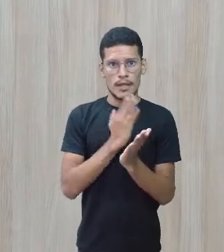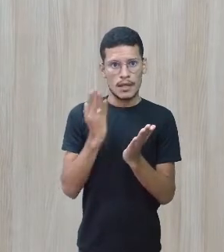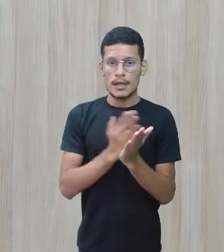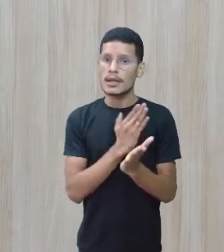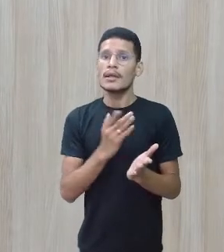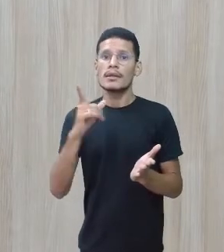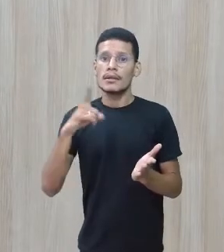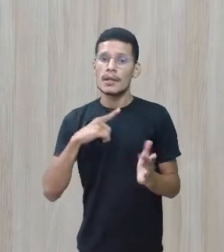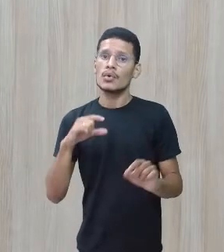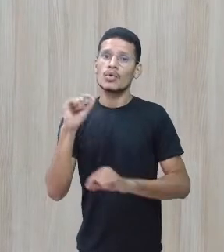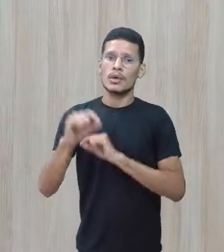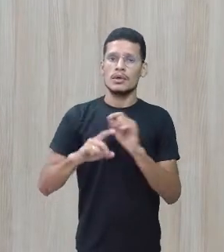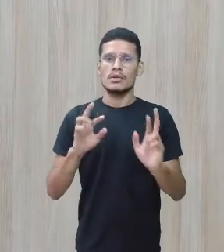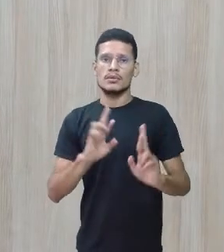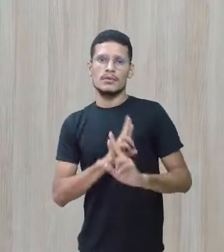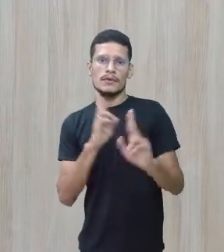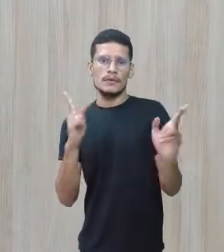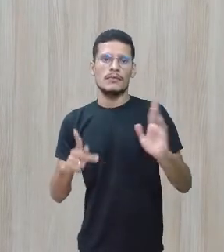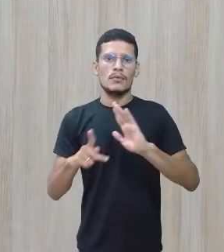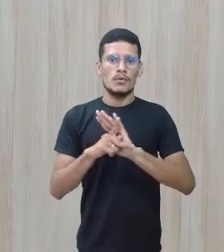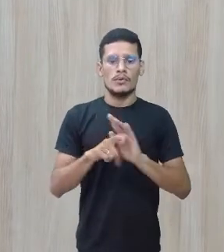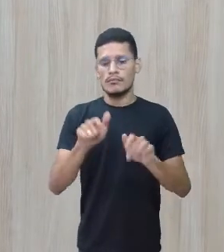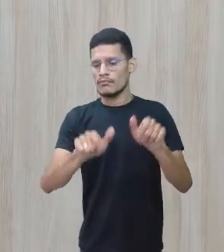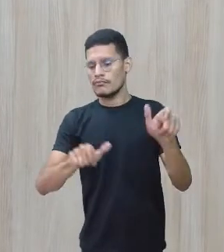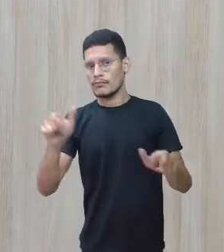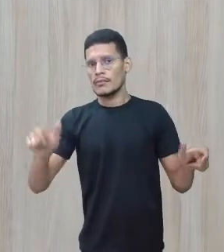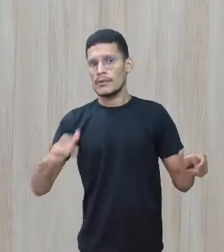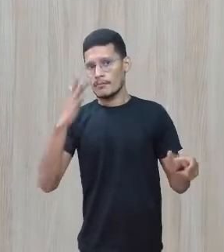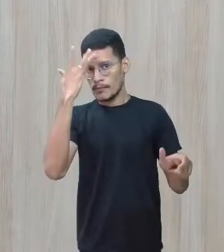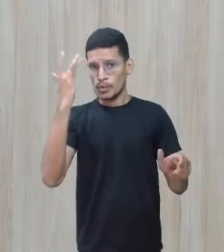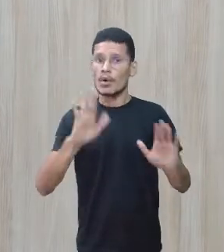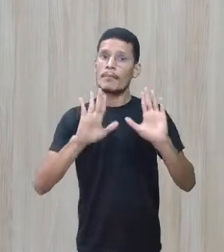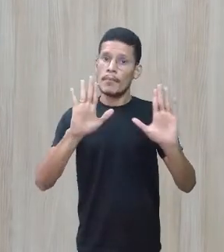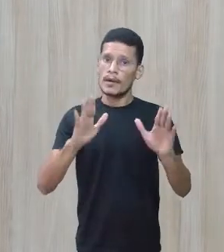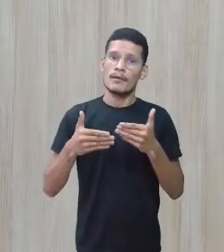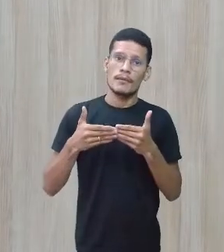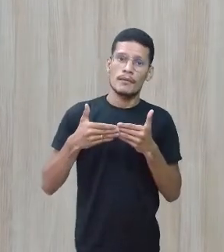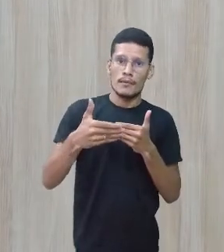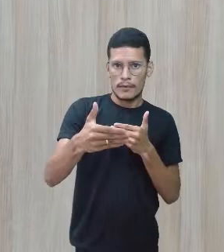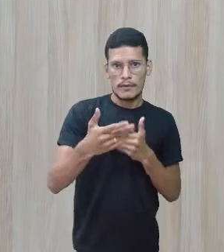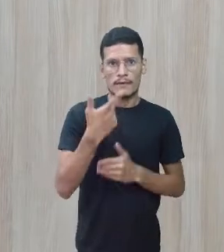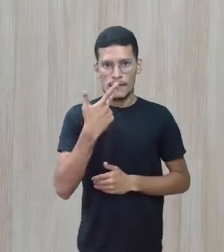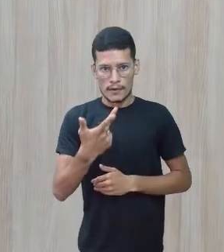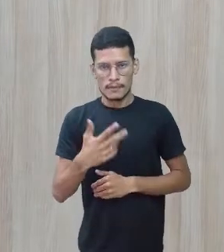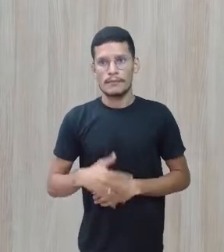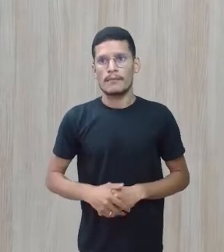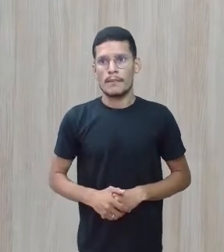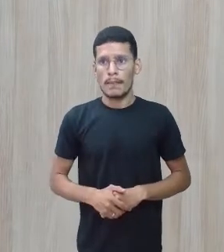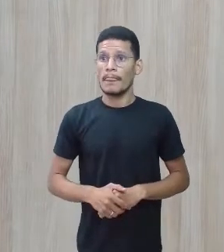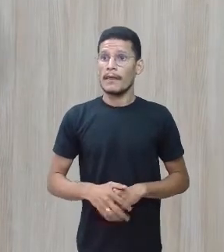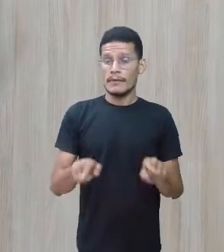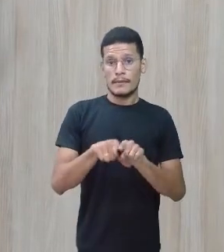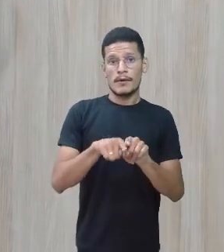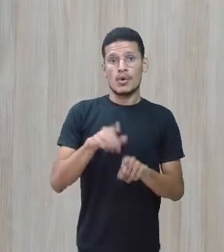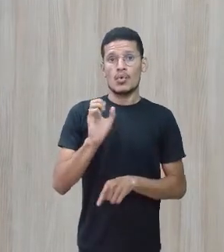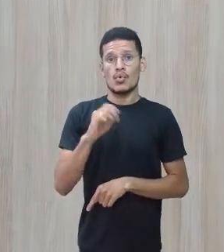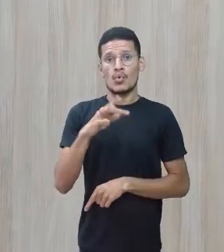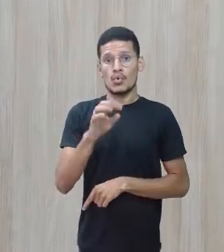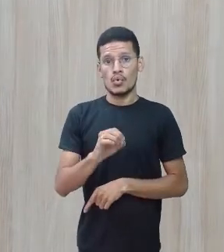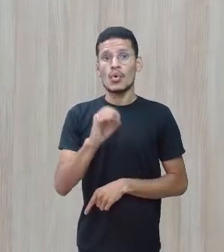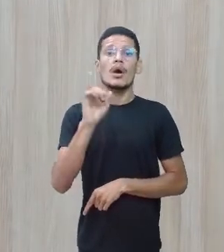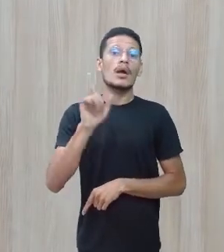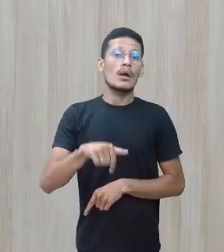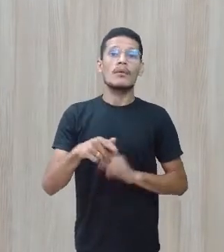nuances, esses toques dos contadores. Mas isso a gente vai falar um pouquinho mais para frente. O conto, e aí, cara, a